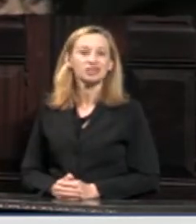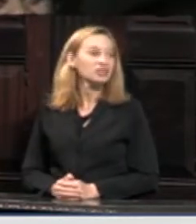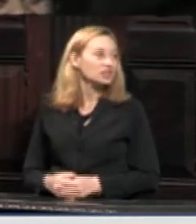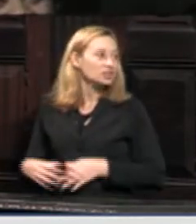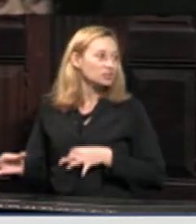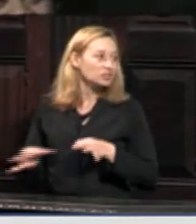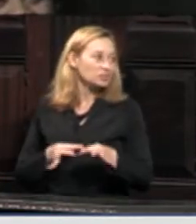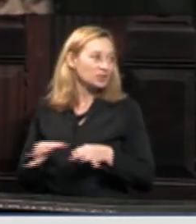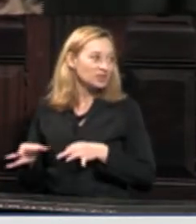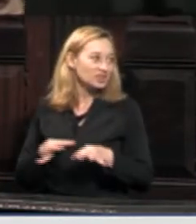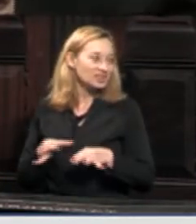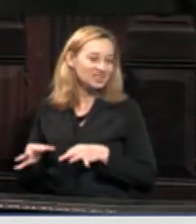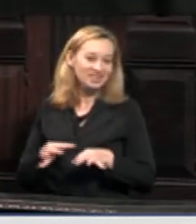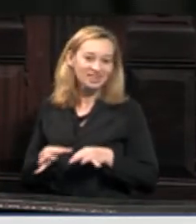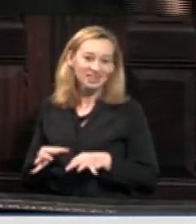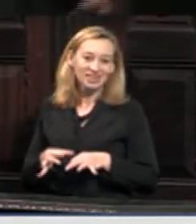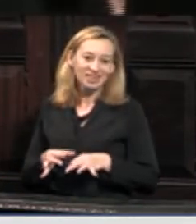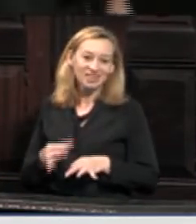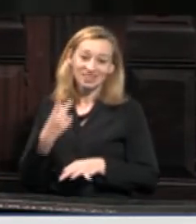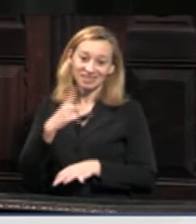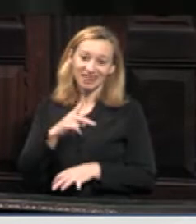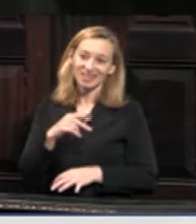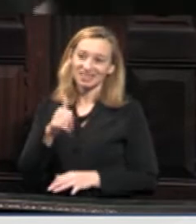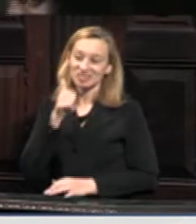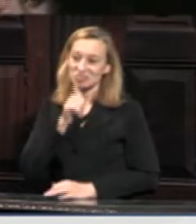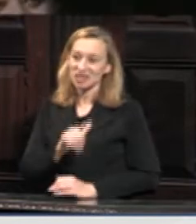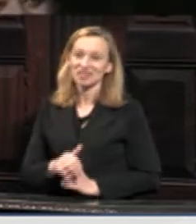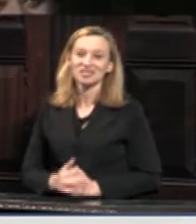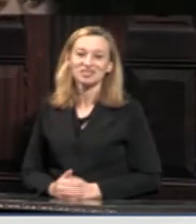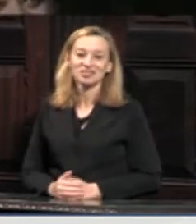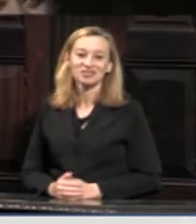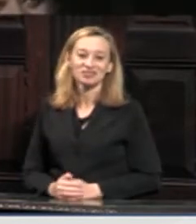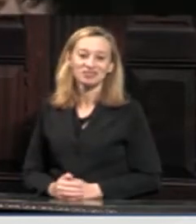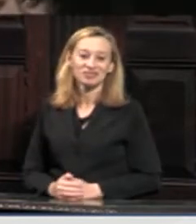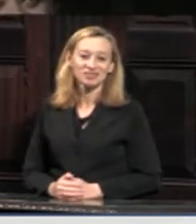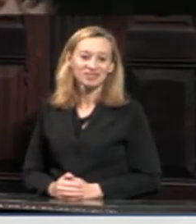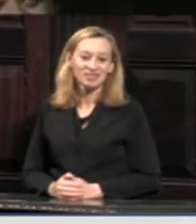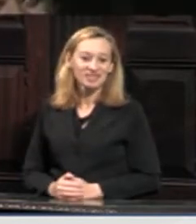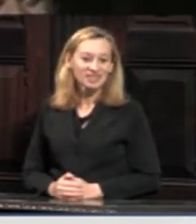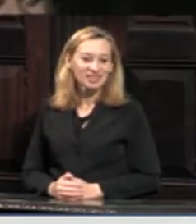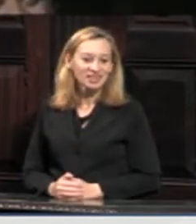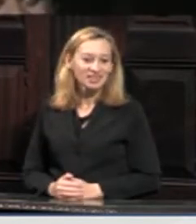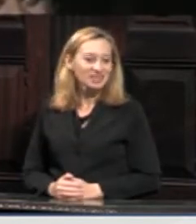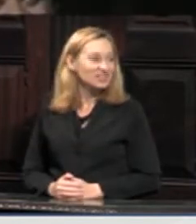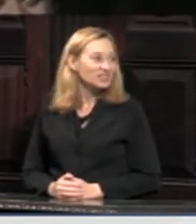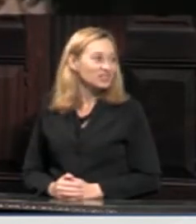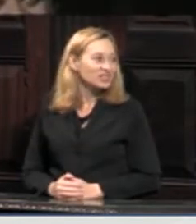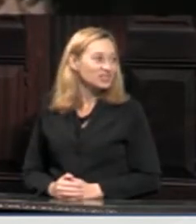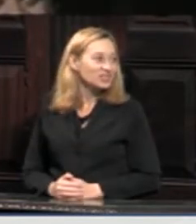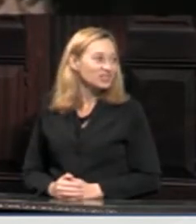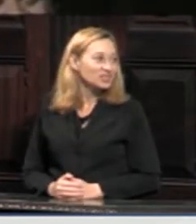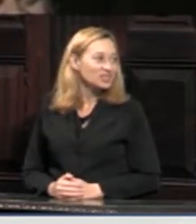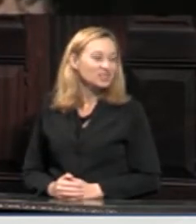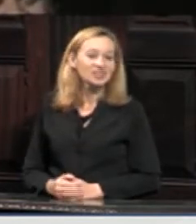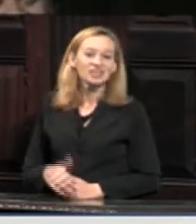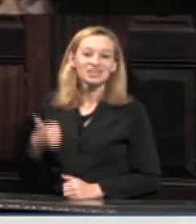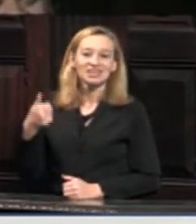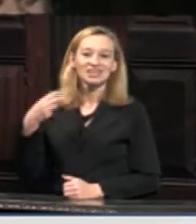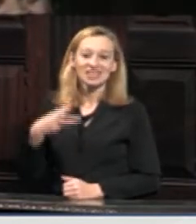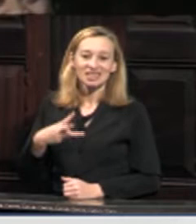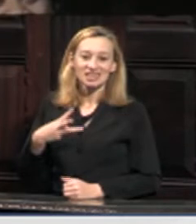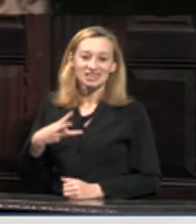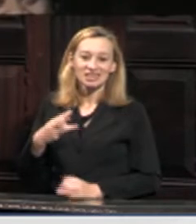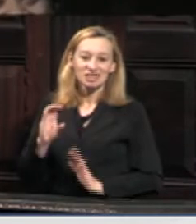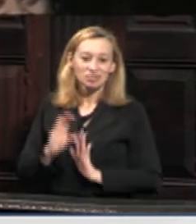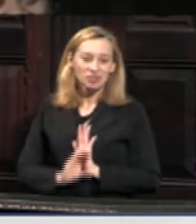projeto dele e delas. É isso? O projeto recebeu 13